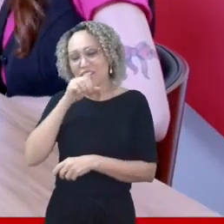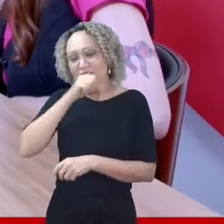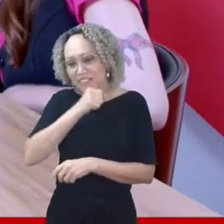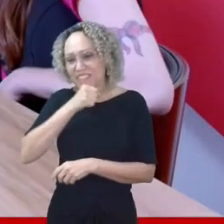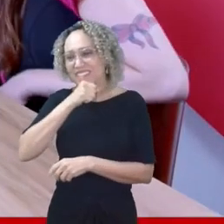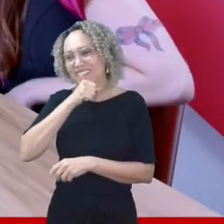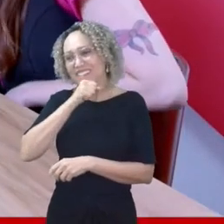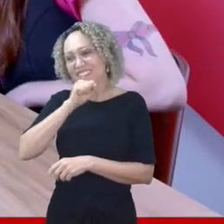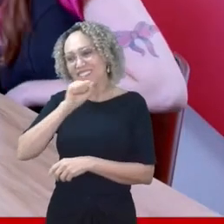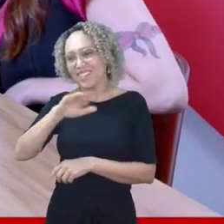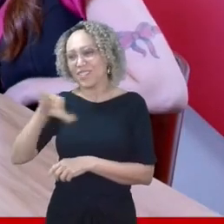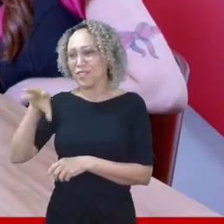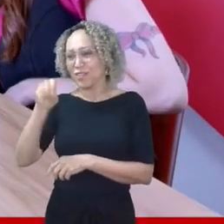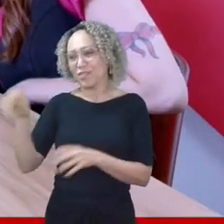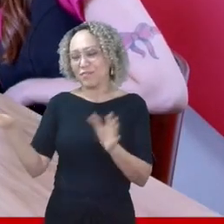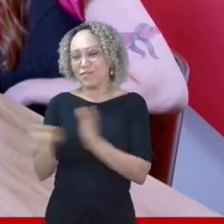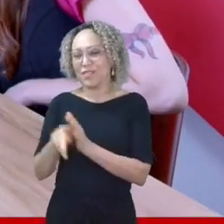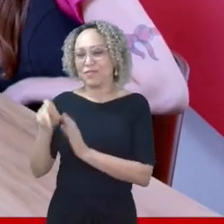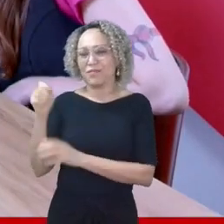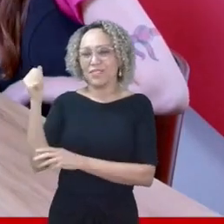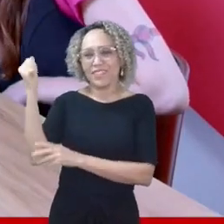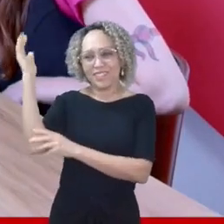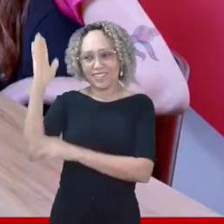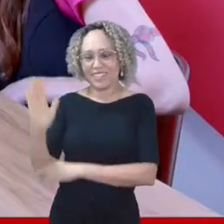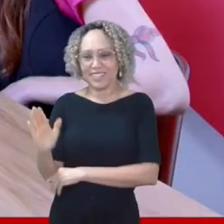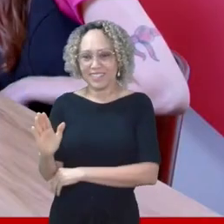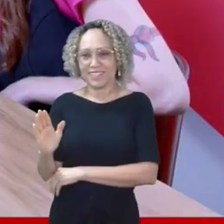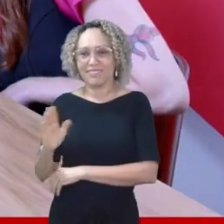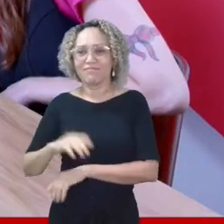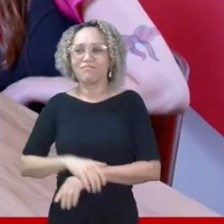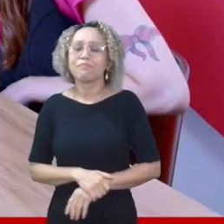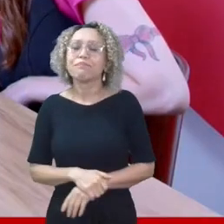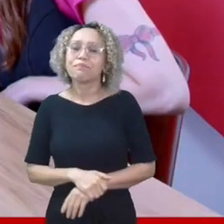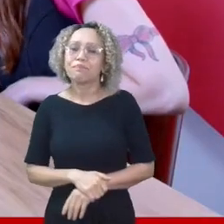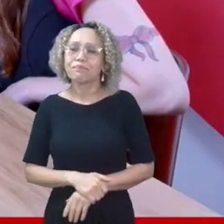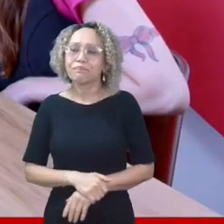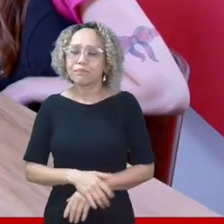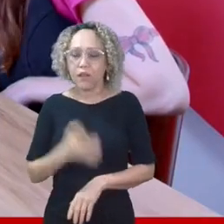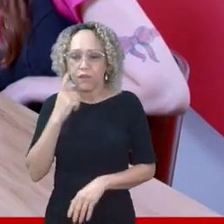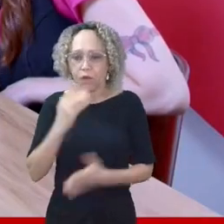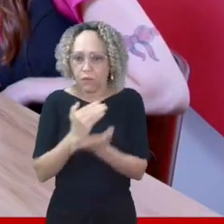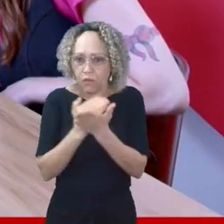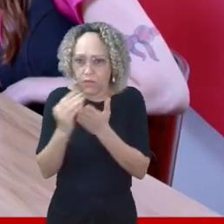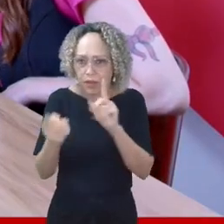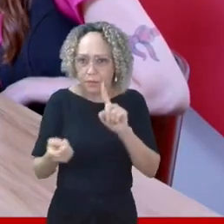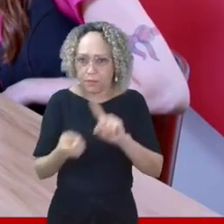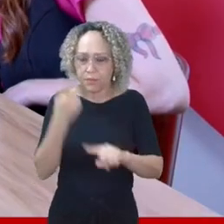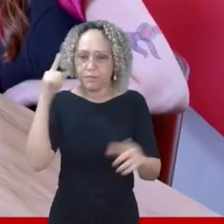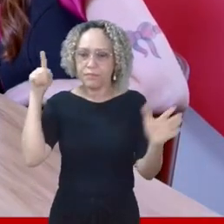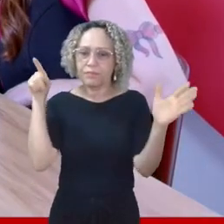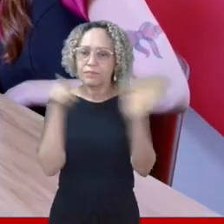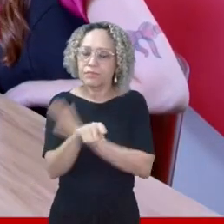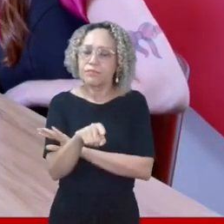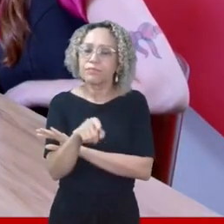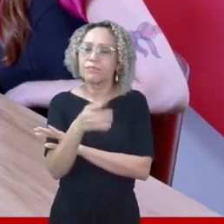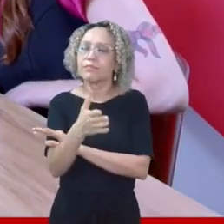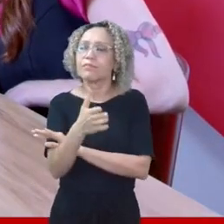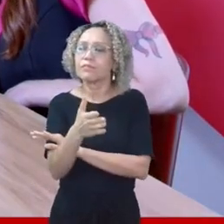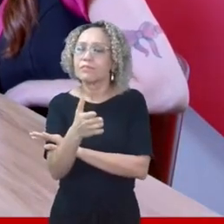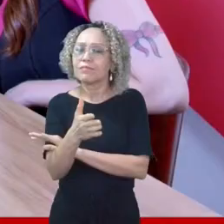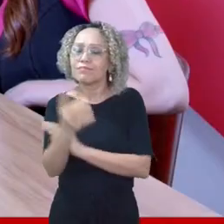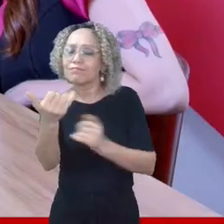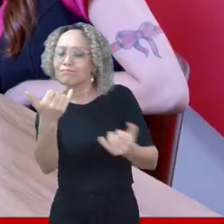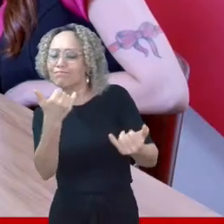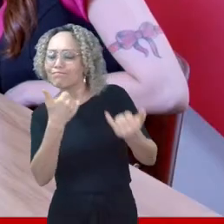Puro suco de Brasil temos aqui hoje. É isso. E bora que vamos, então? Posso? Bora. Vou engatar, então, com a primeira pergunta, Nádia. Conta